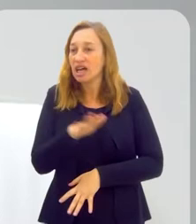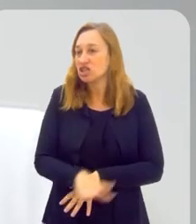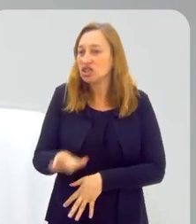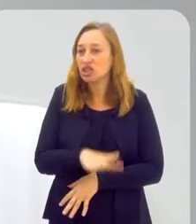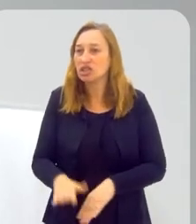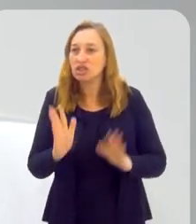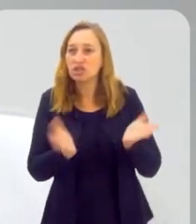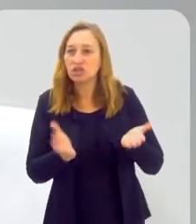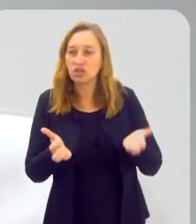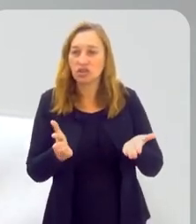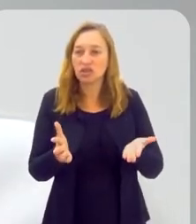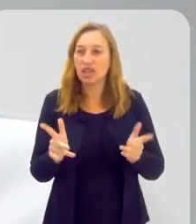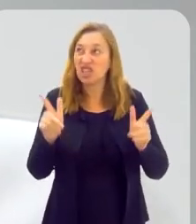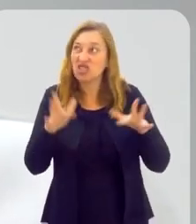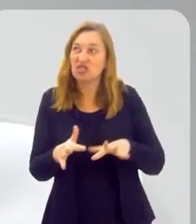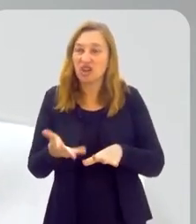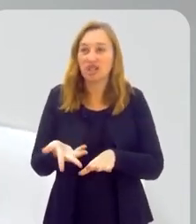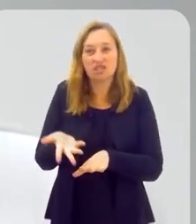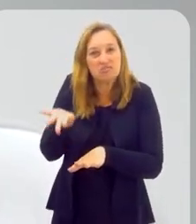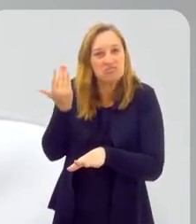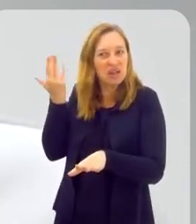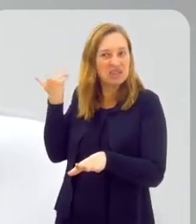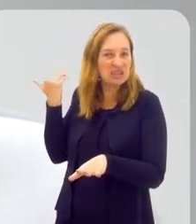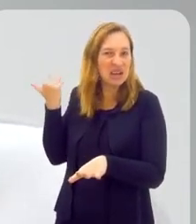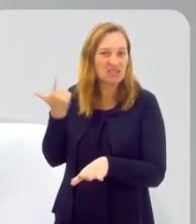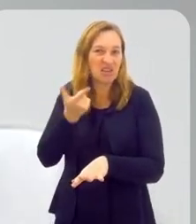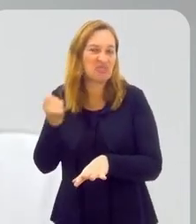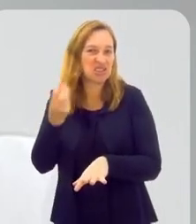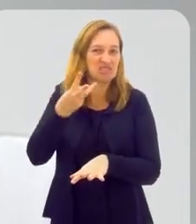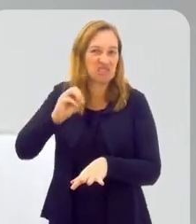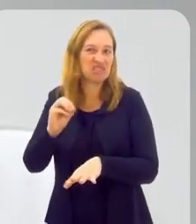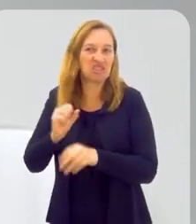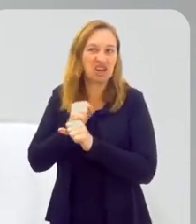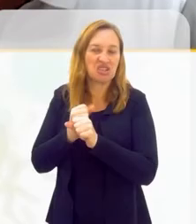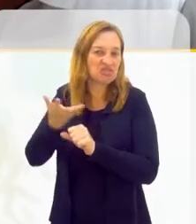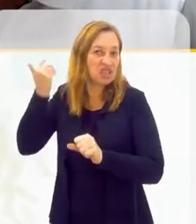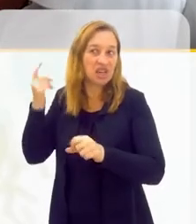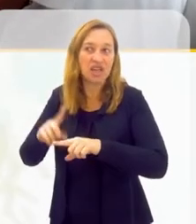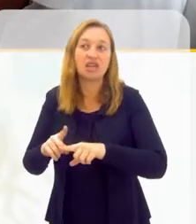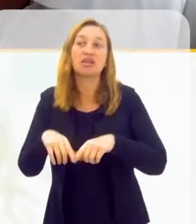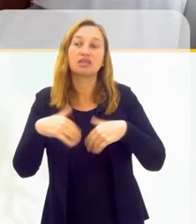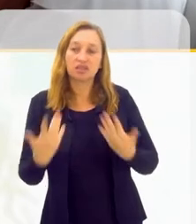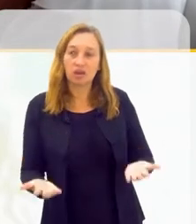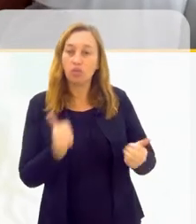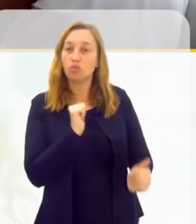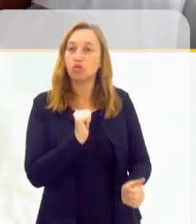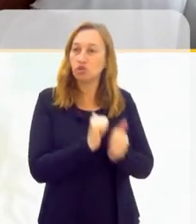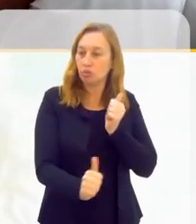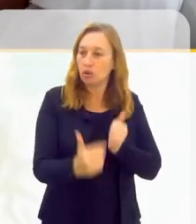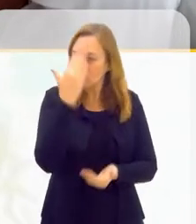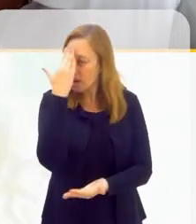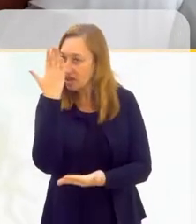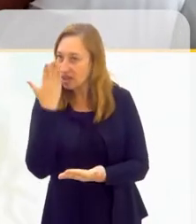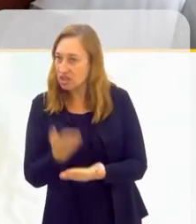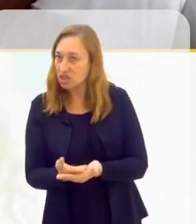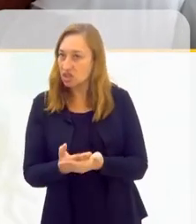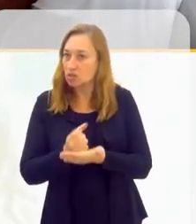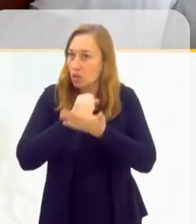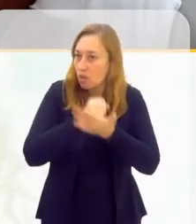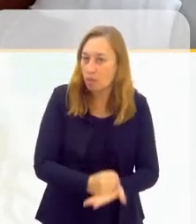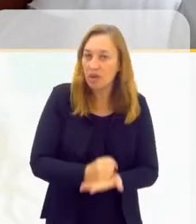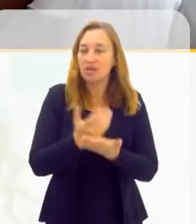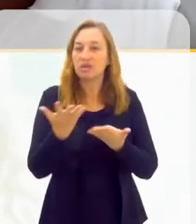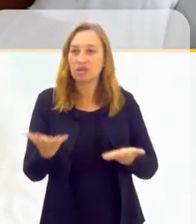as crianças de hoje são muito diferentes das crianças de há 20 ou 30 anos atrás. E, portanto, o desporto, acredito eu, ganha ainda um